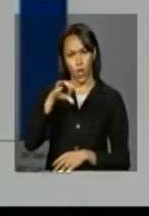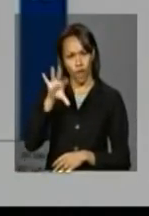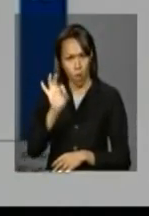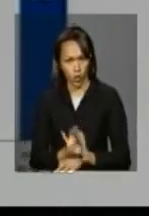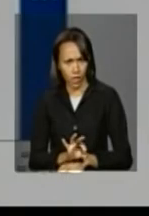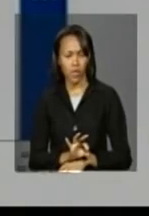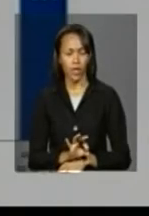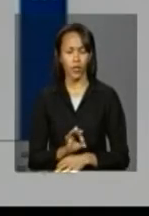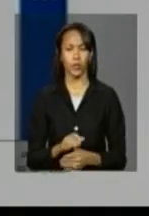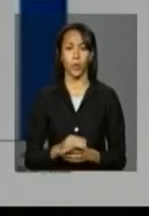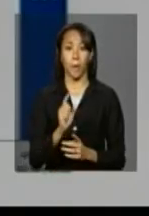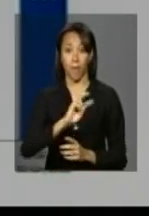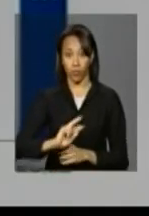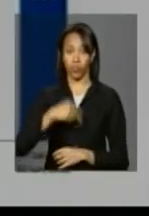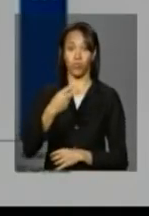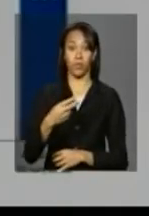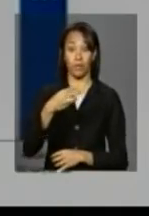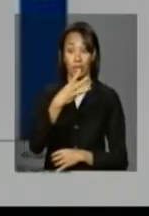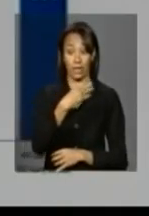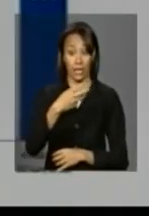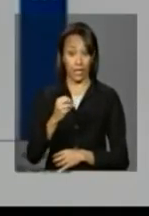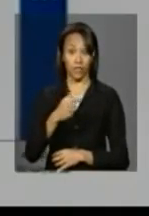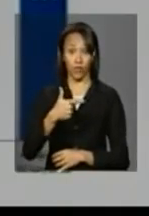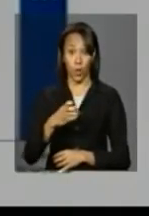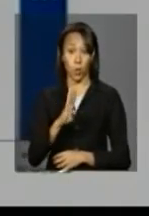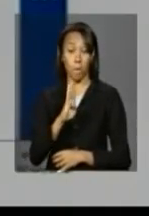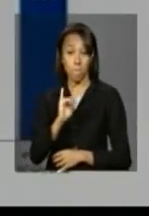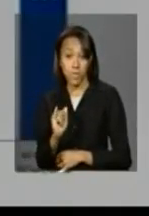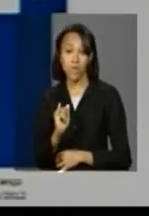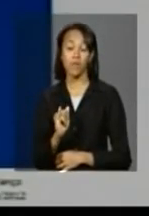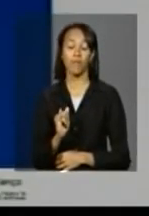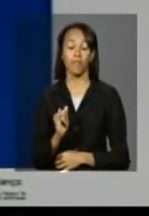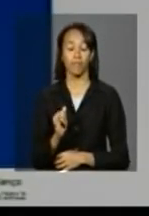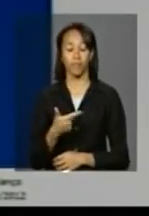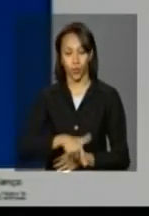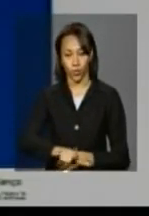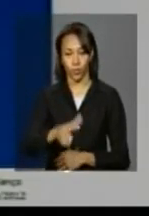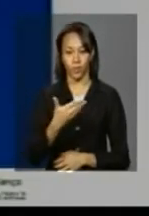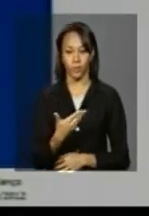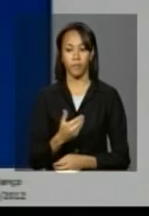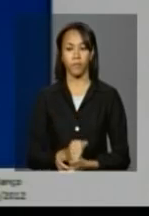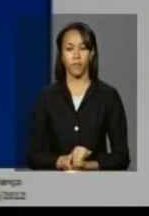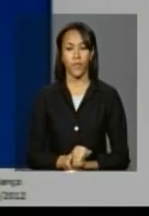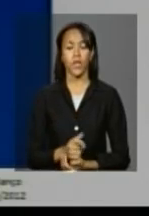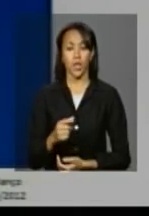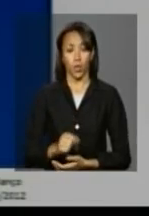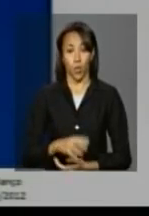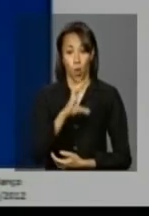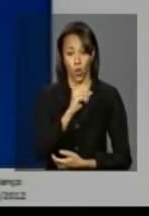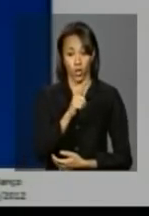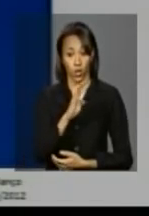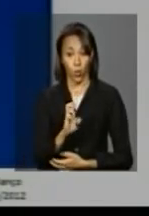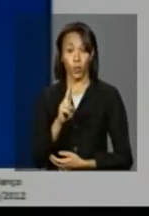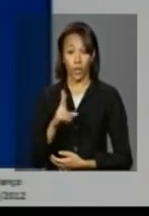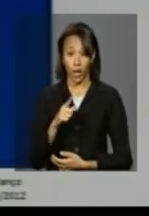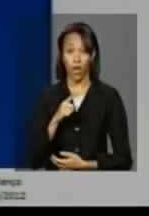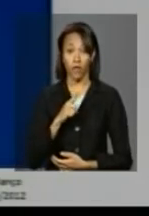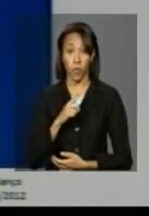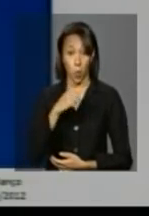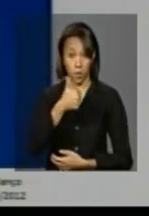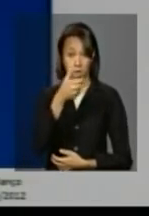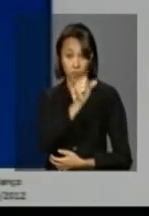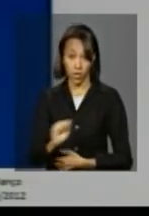de 204 para 324 bilhões. Pode ir, João. E no OGU, a execução do OGU no